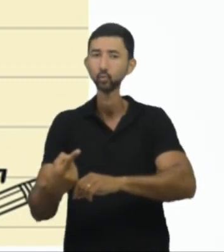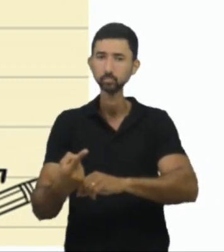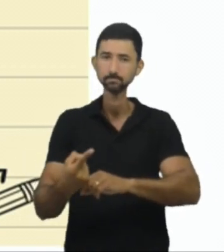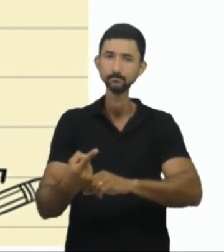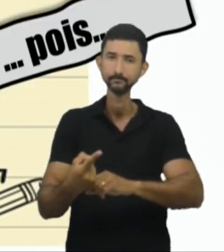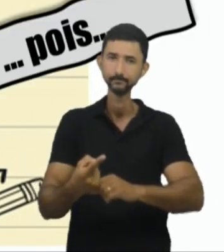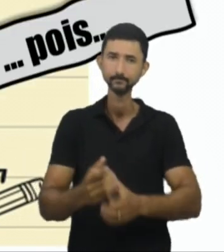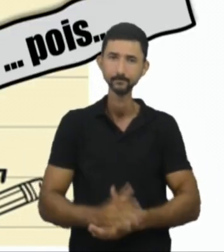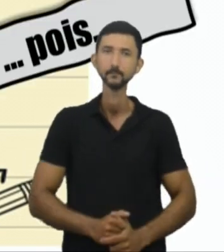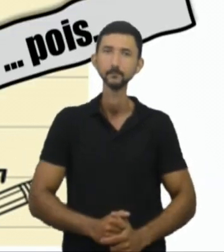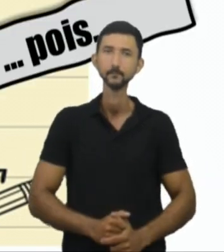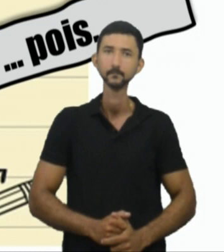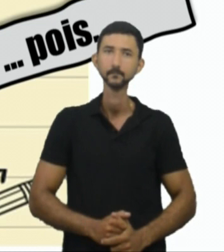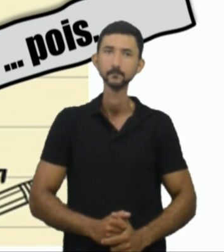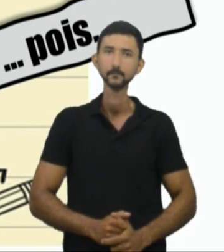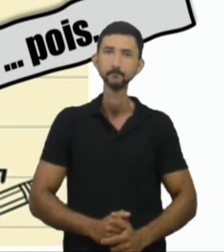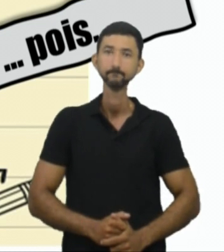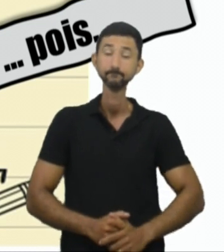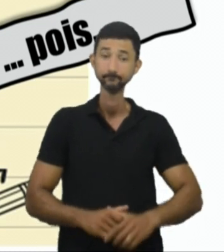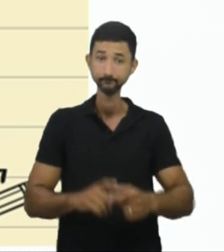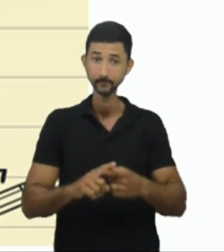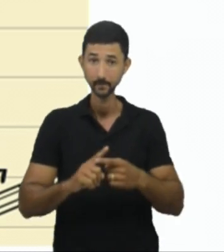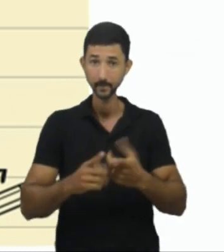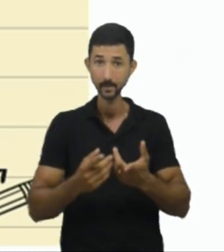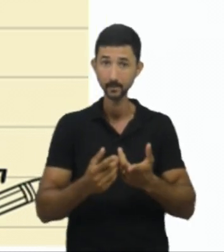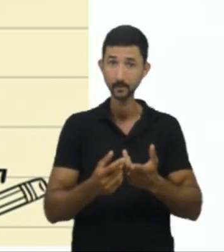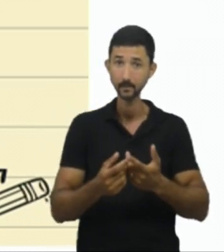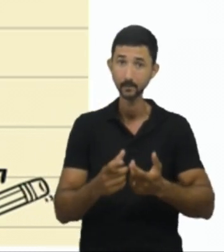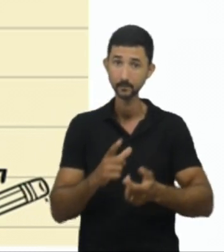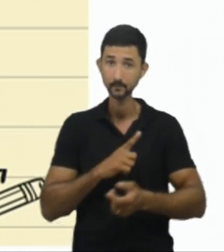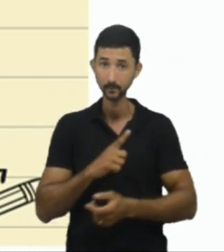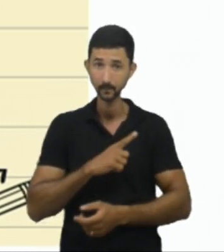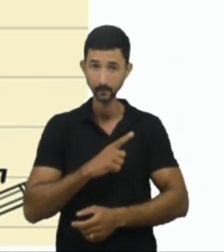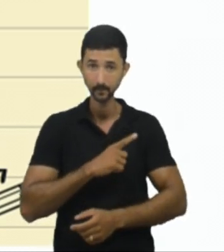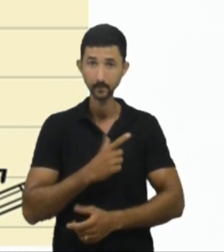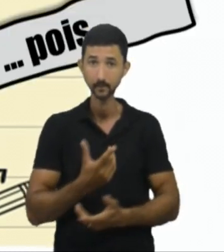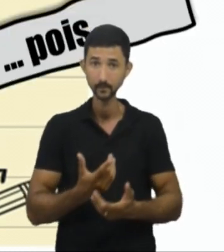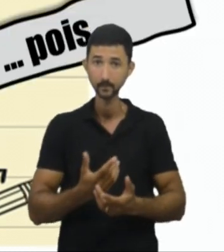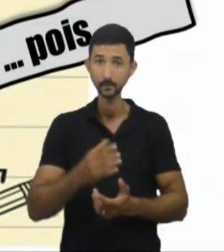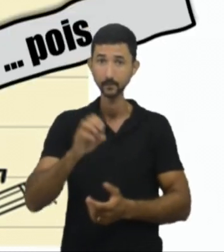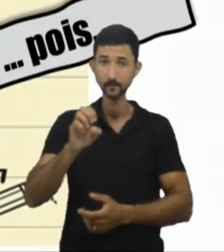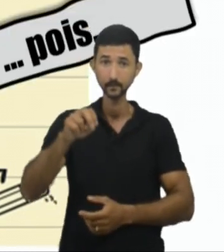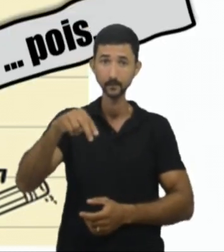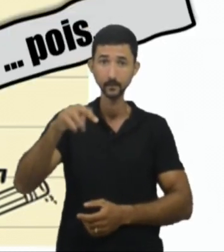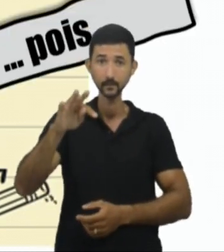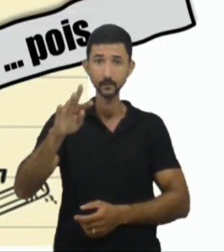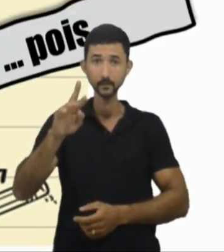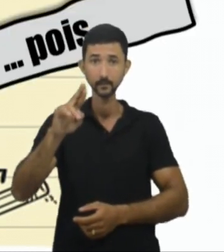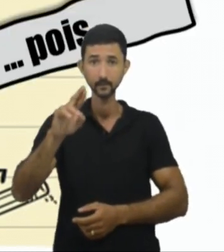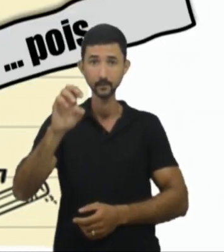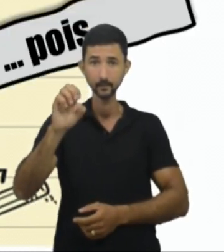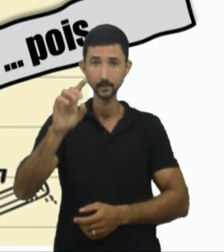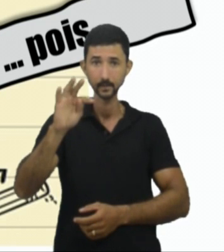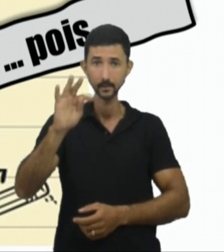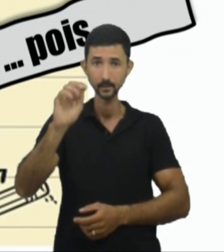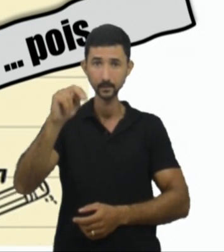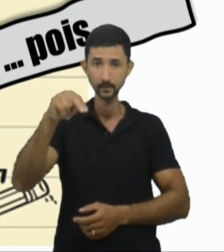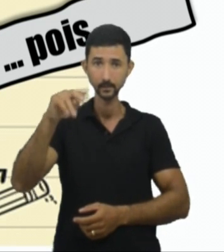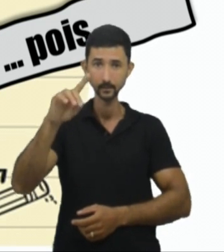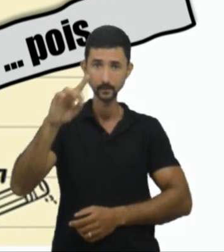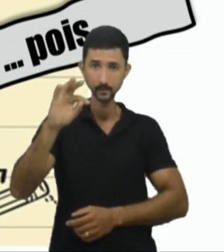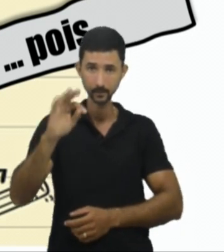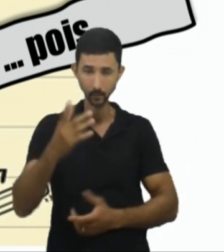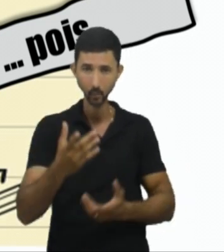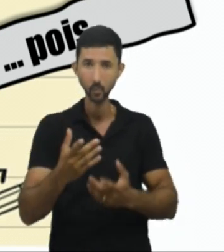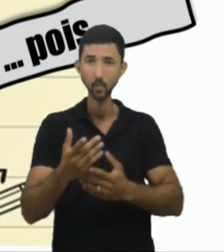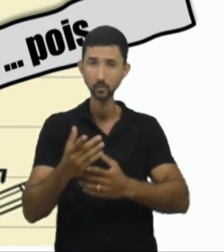momento outra. E além disso, nós também temos o entretanto, que tem